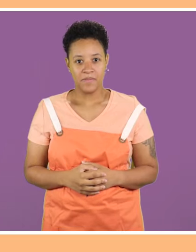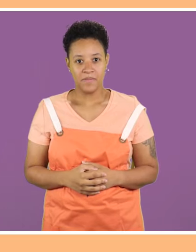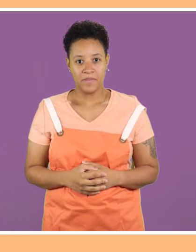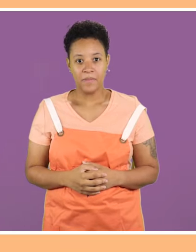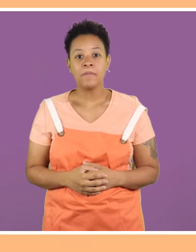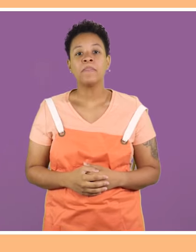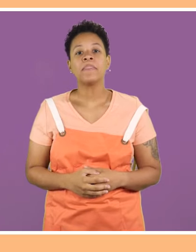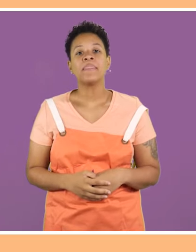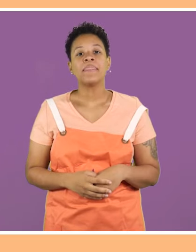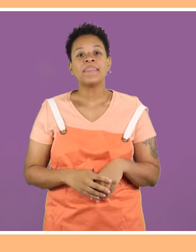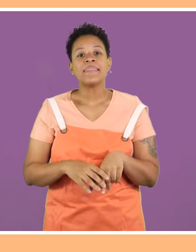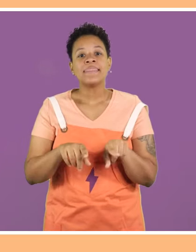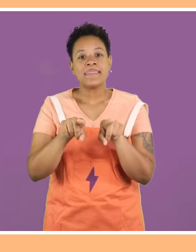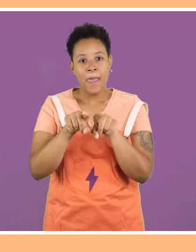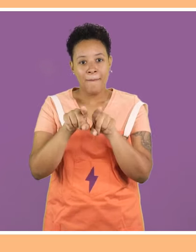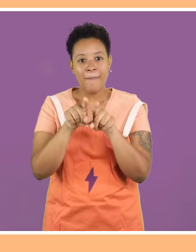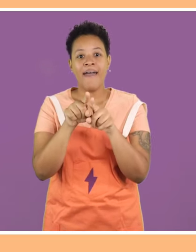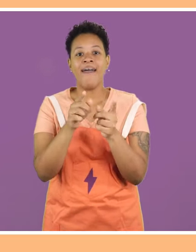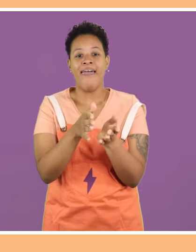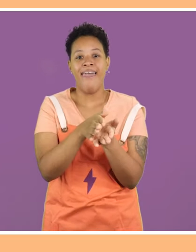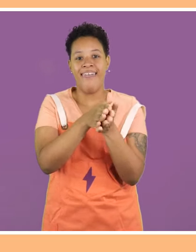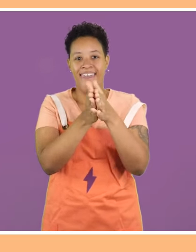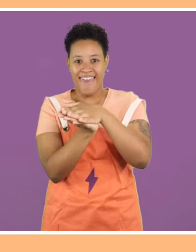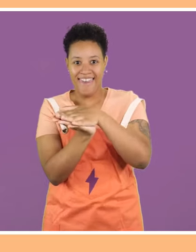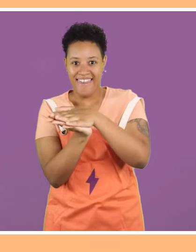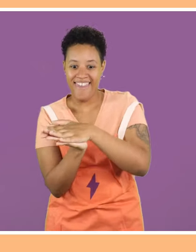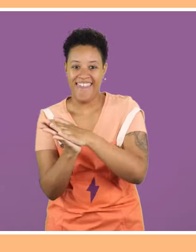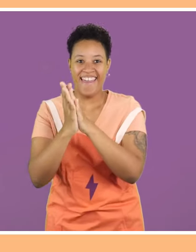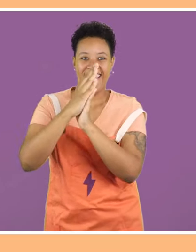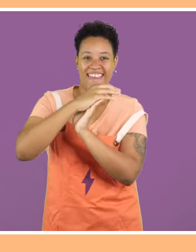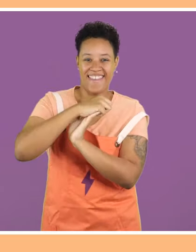Faça a mesma coisa na parte horizontal.